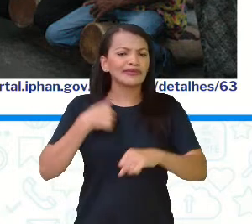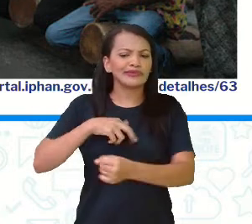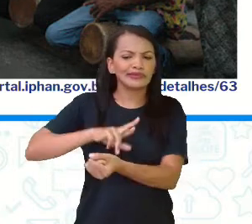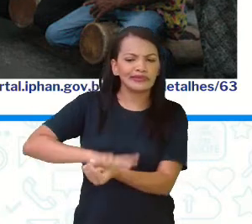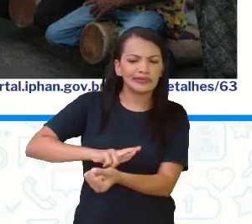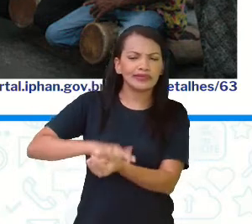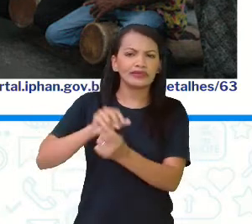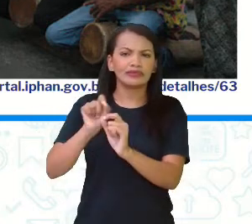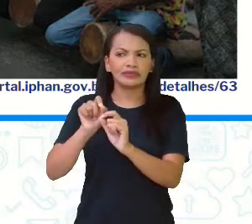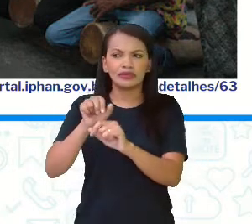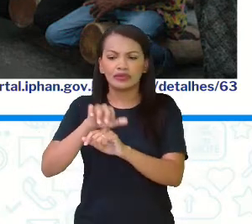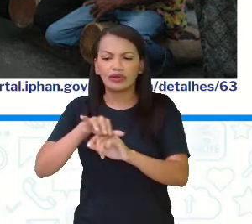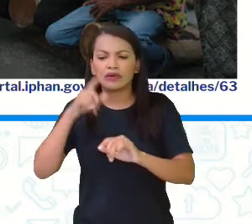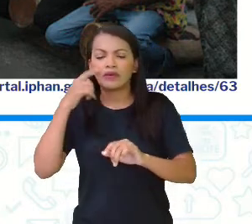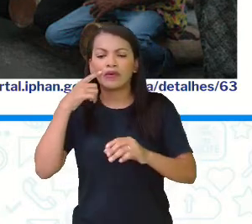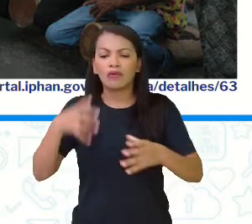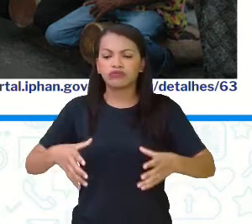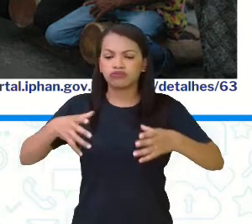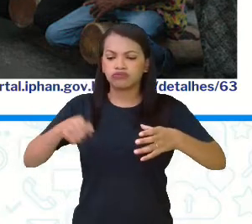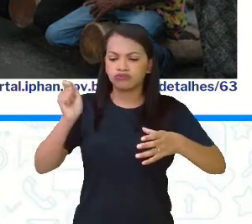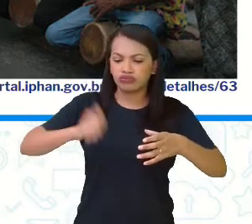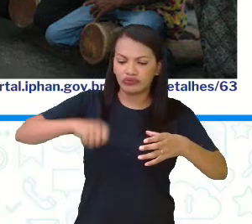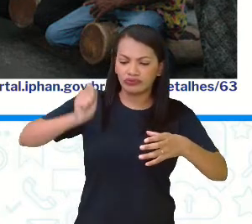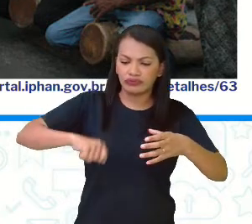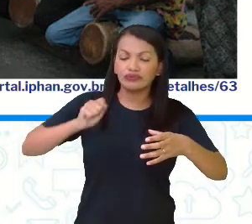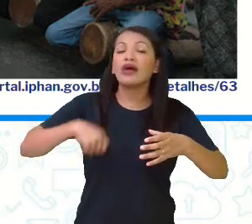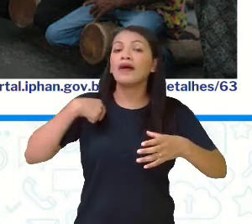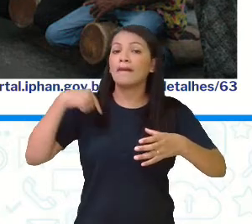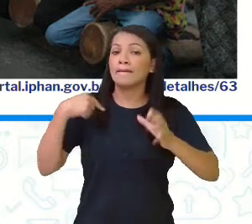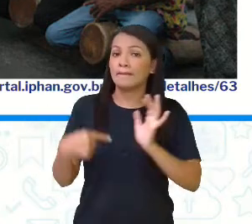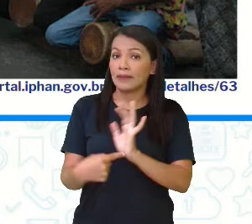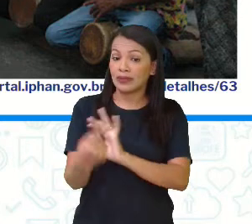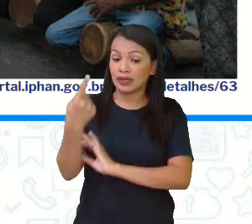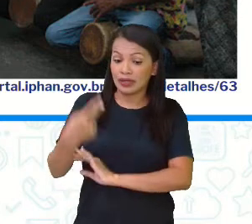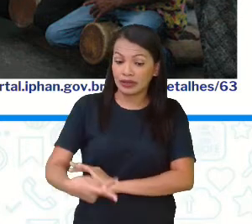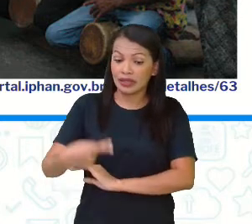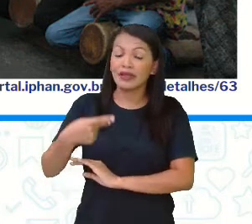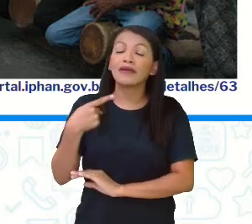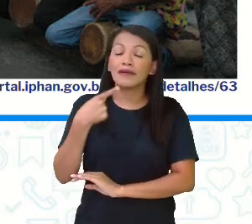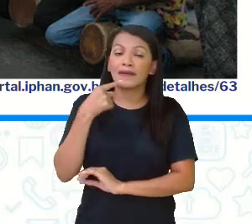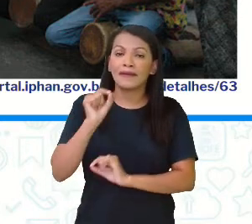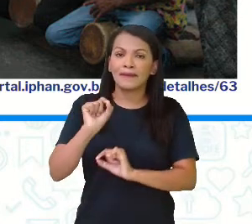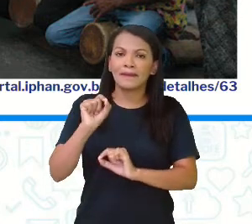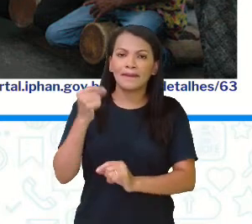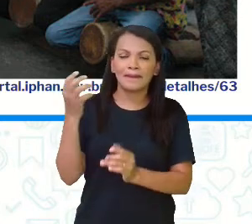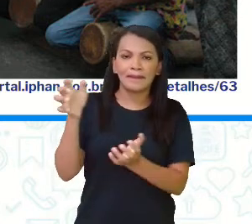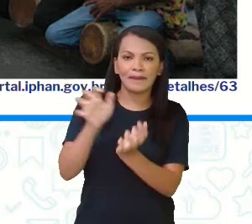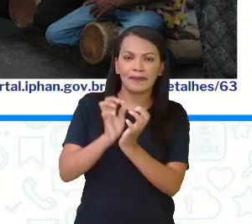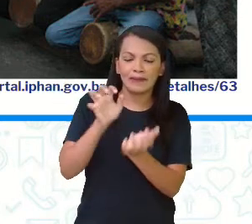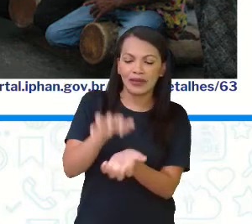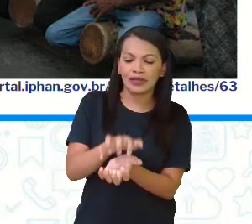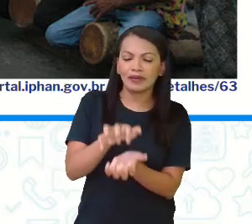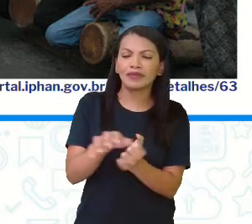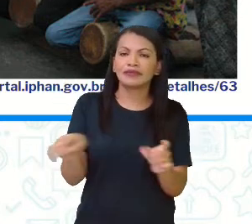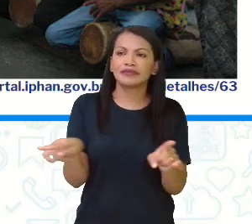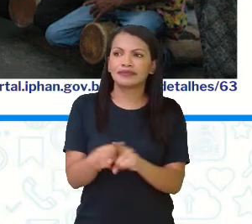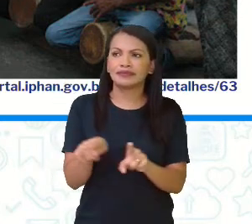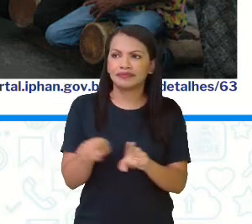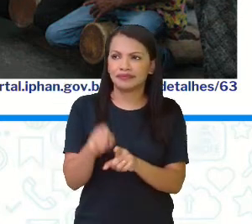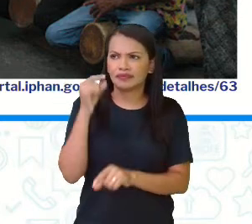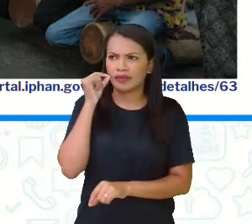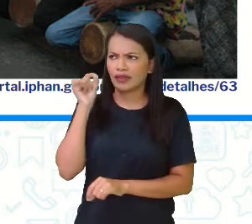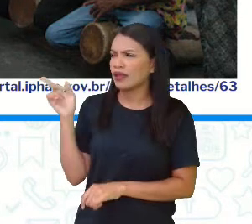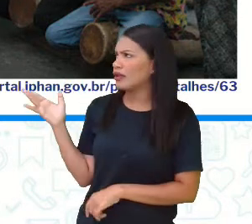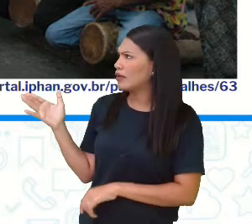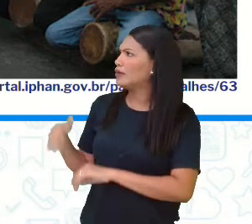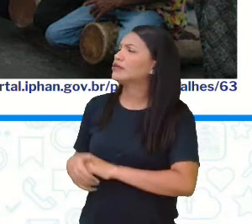instrumentos são muito parecidos com aquelas manifestações que nós temos aqui em Pernambuco também. Então, tambor de crioula, reconhecido em 2007 como